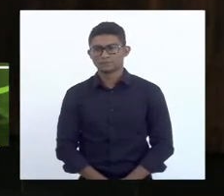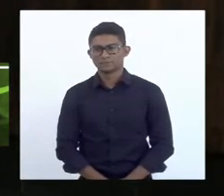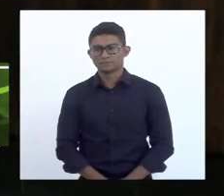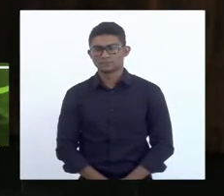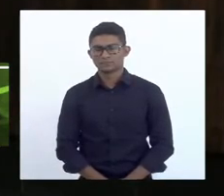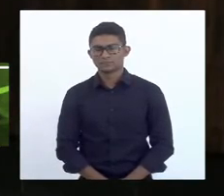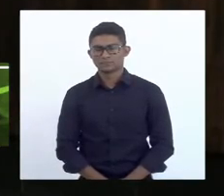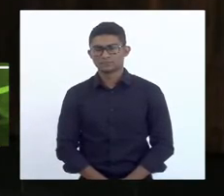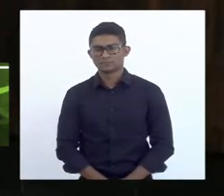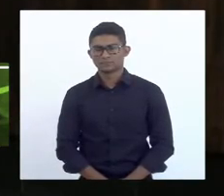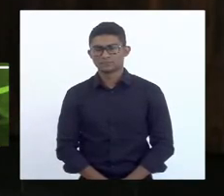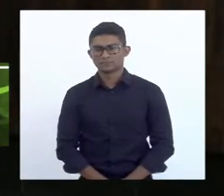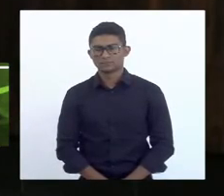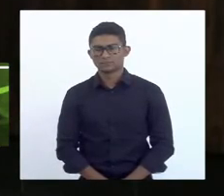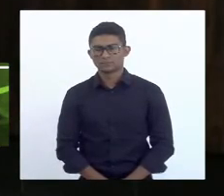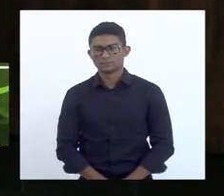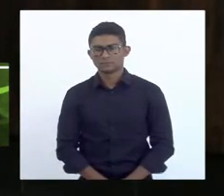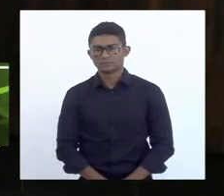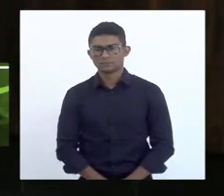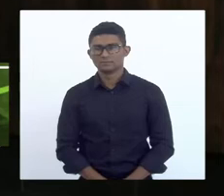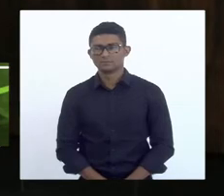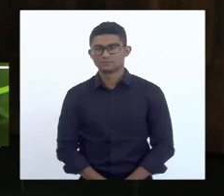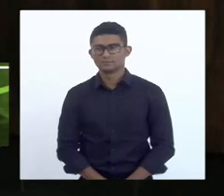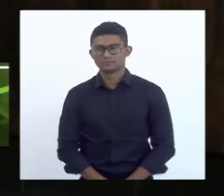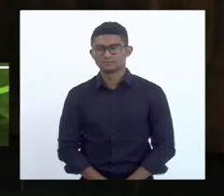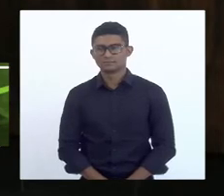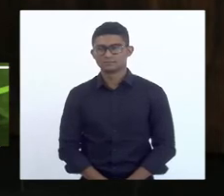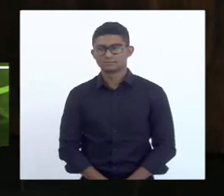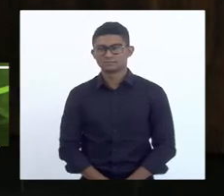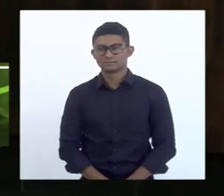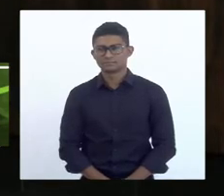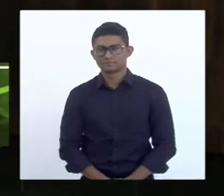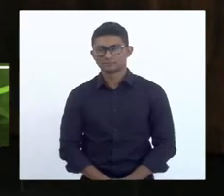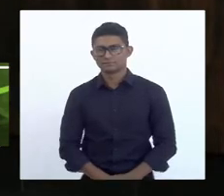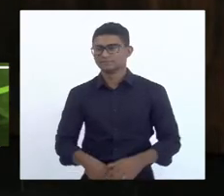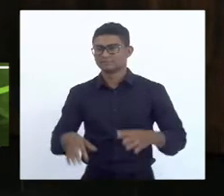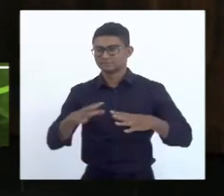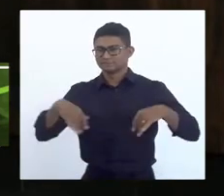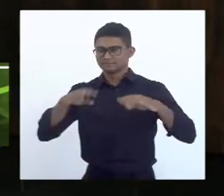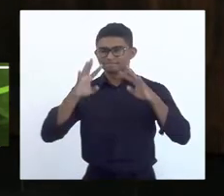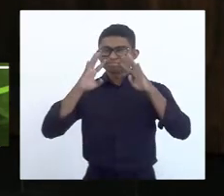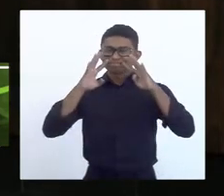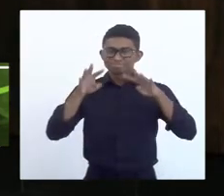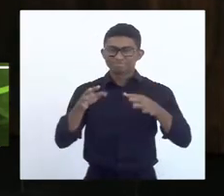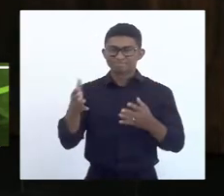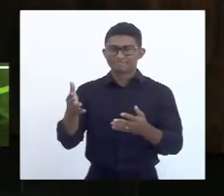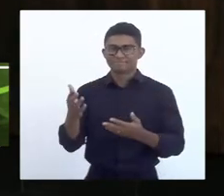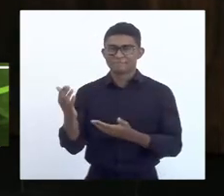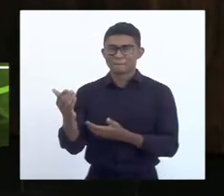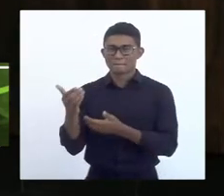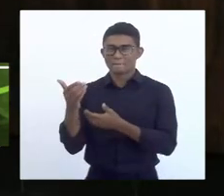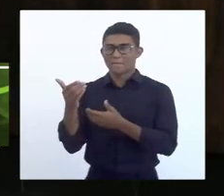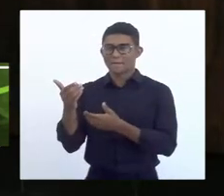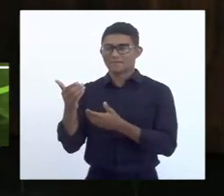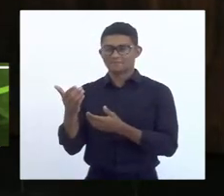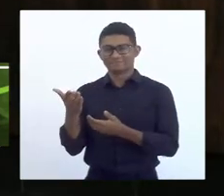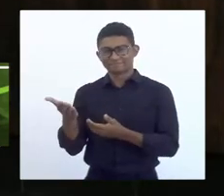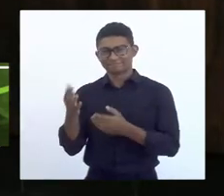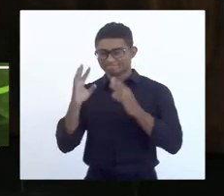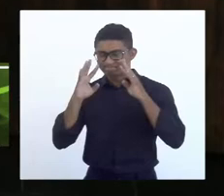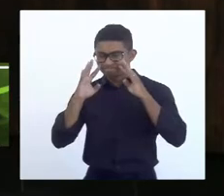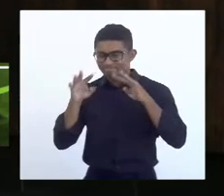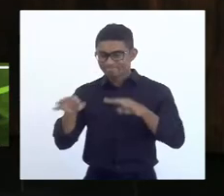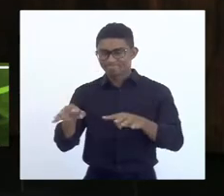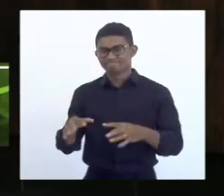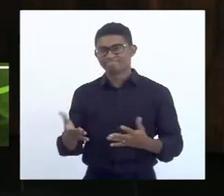joelho. Acabou, né, eu, como gente? Como enfermeira, eu falo logo, todo mundo em cima da criança. A gente deveria era dar bola pra Moana só, né? Vamos combinar entre nós,